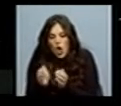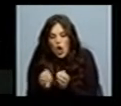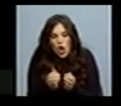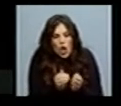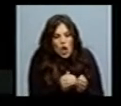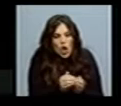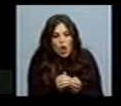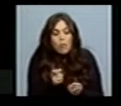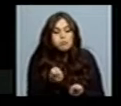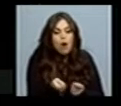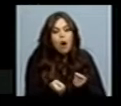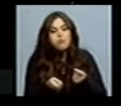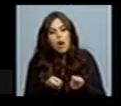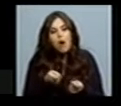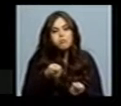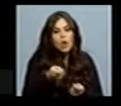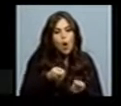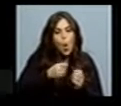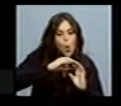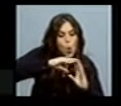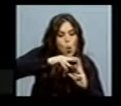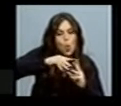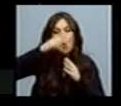tempo, foram-se aproximando, foram-se